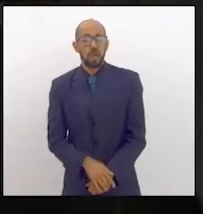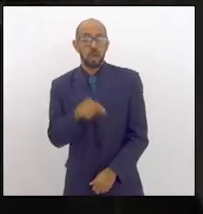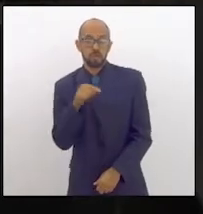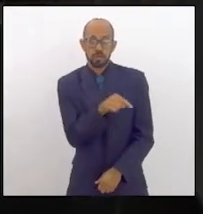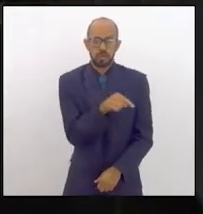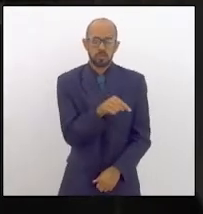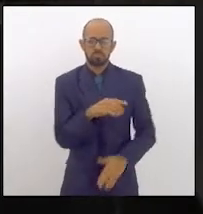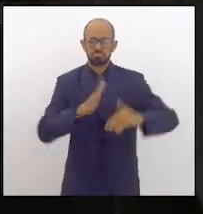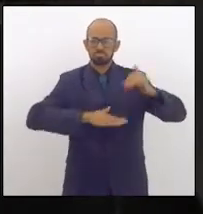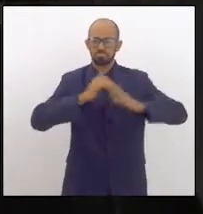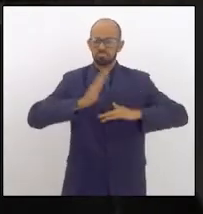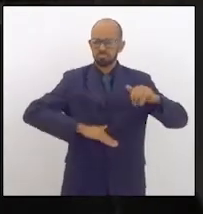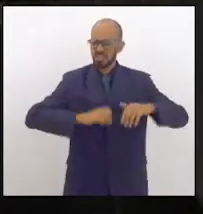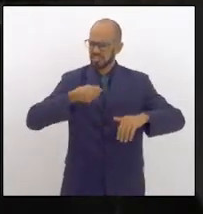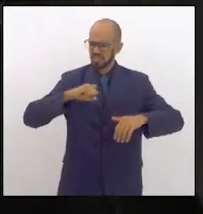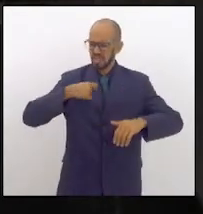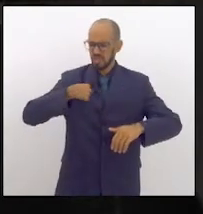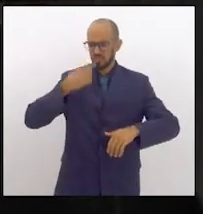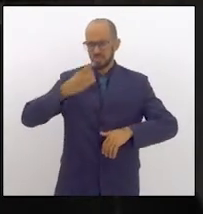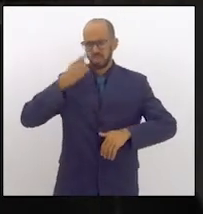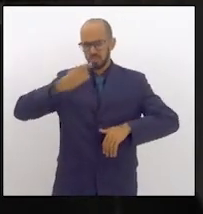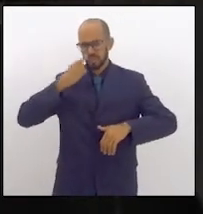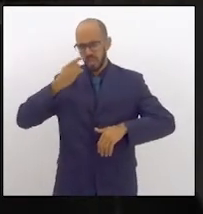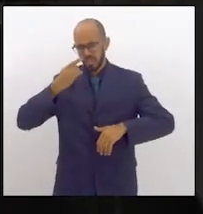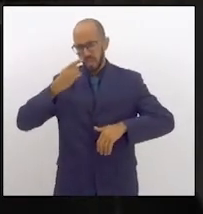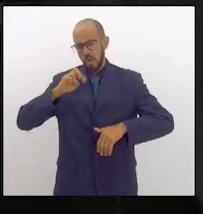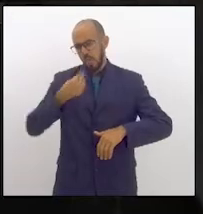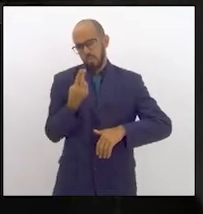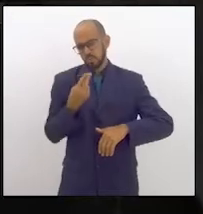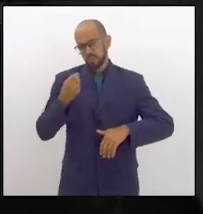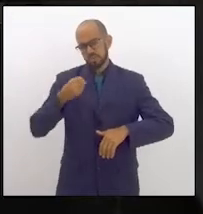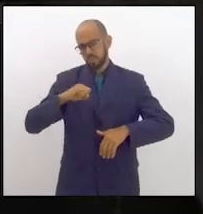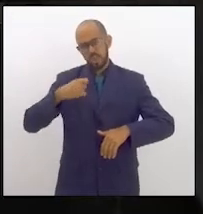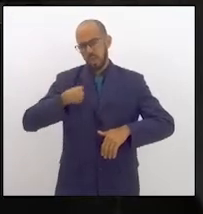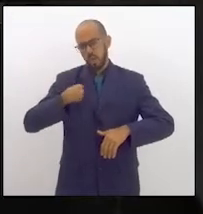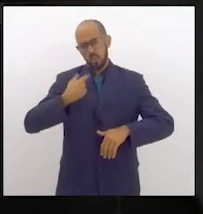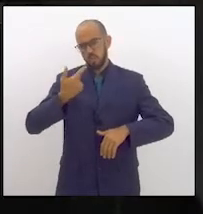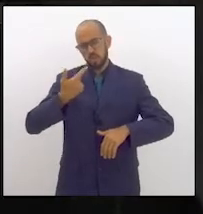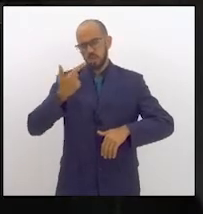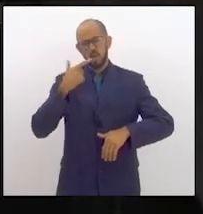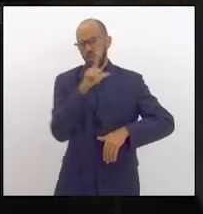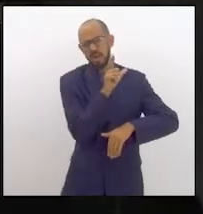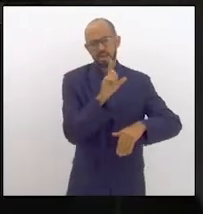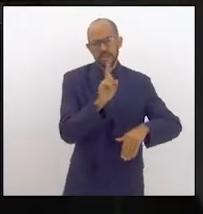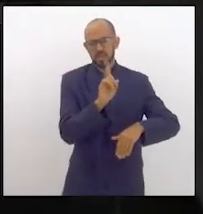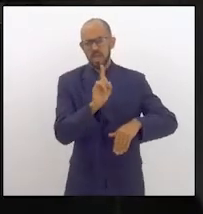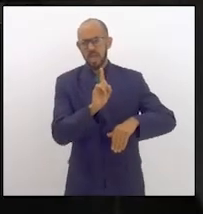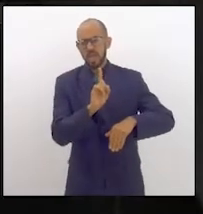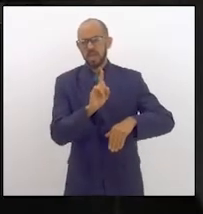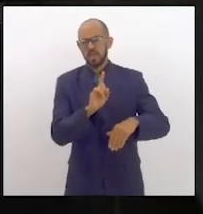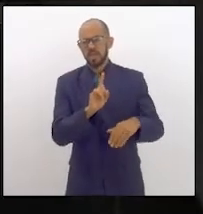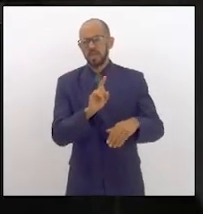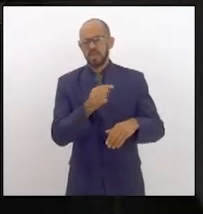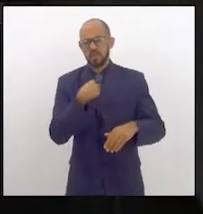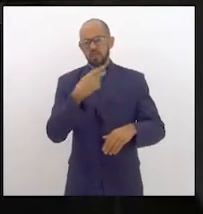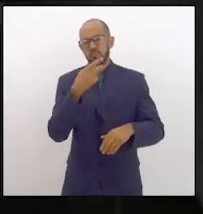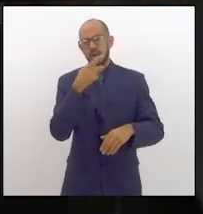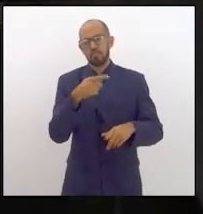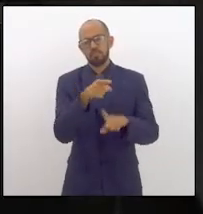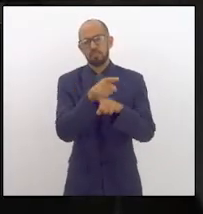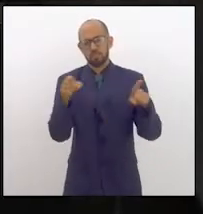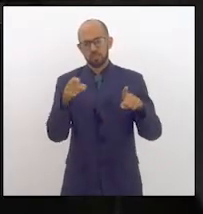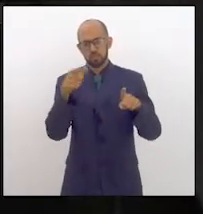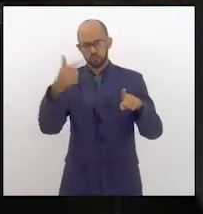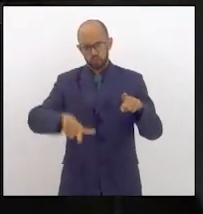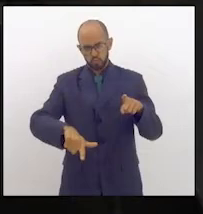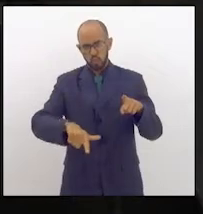isso Independente se eu estou deputada se eu não for mais deputada porque eu reafirmo para vocês mais uma vez